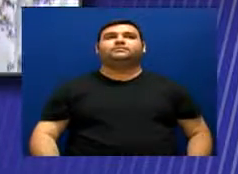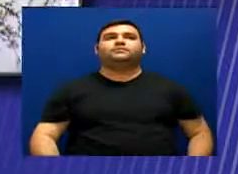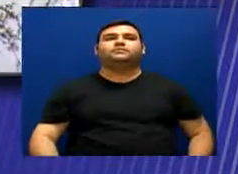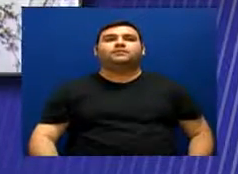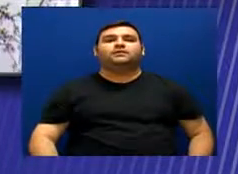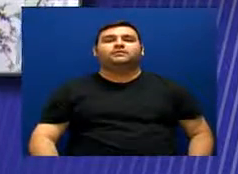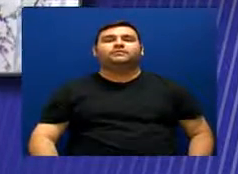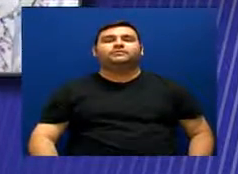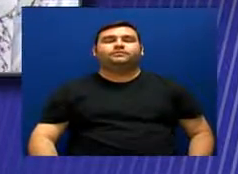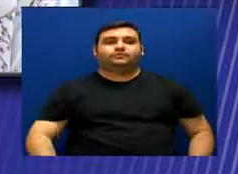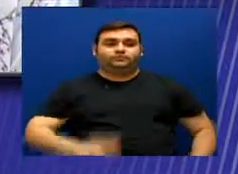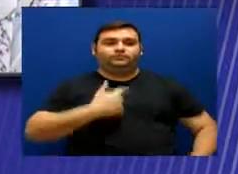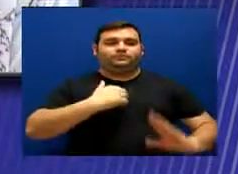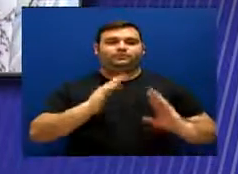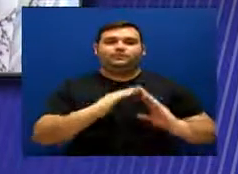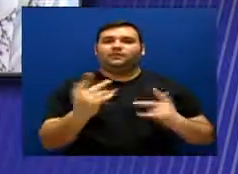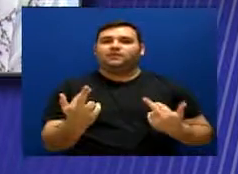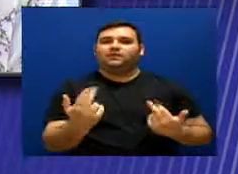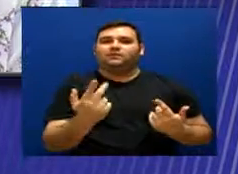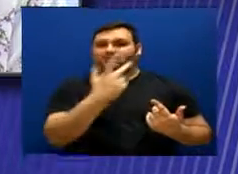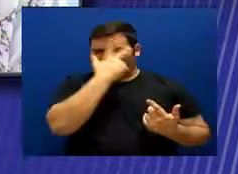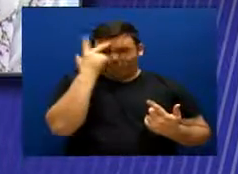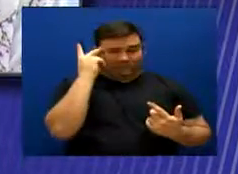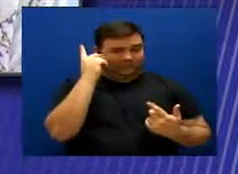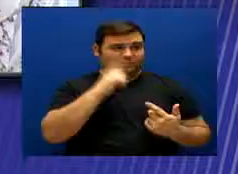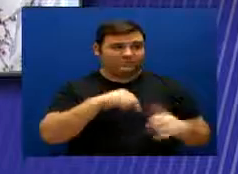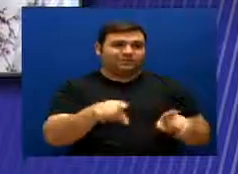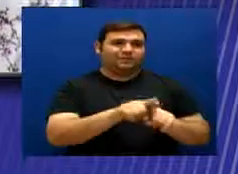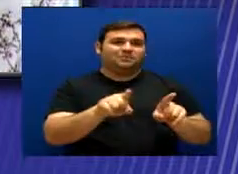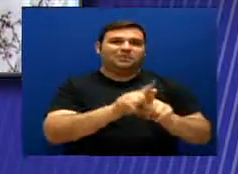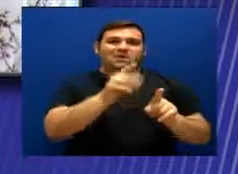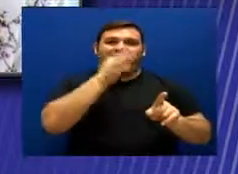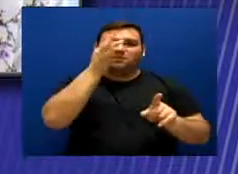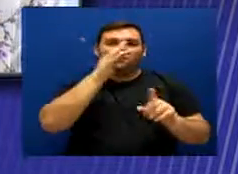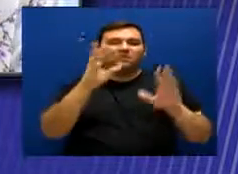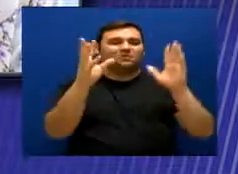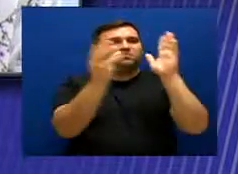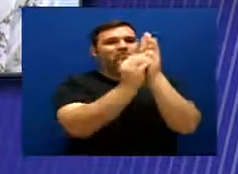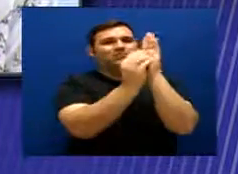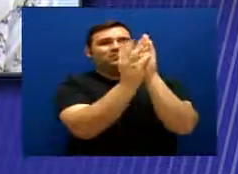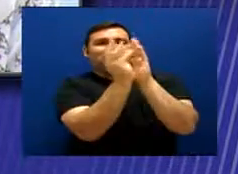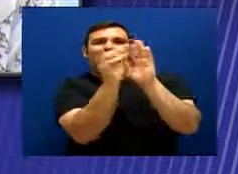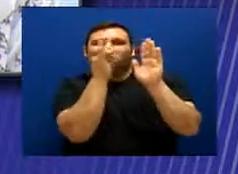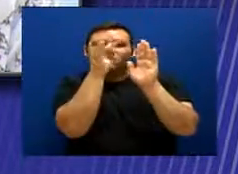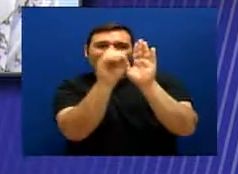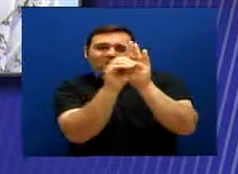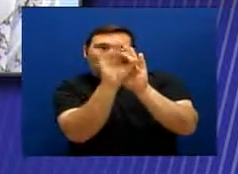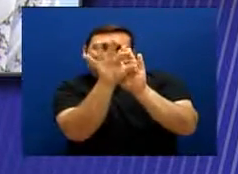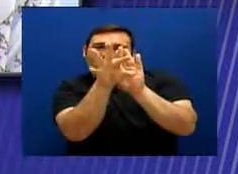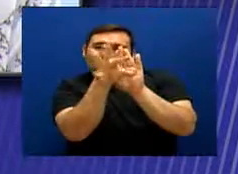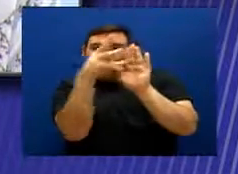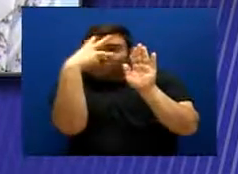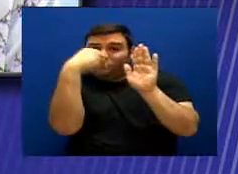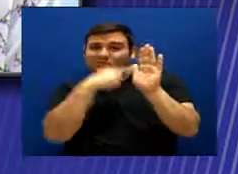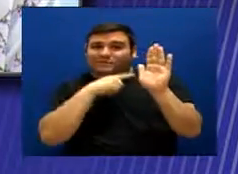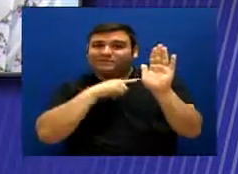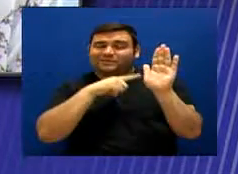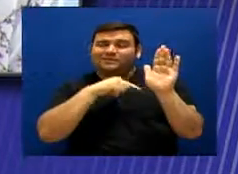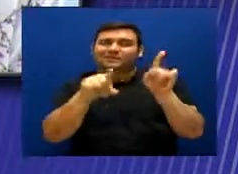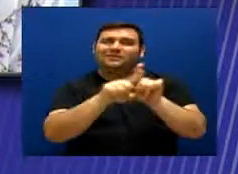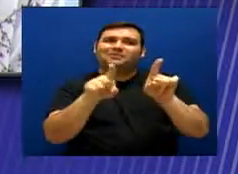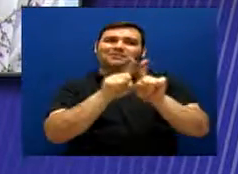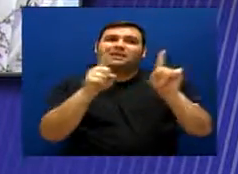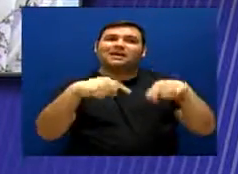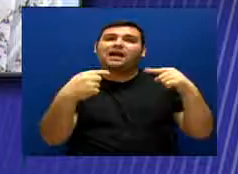Sim. Onde eu moro é a mesma coisa. As pessoas colocam, inclusive, orquídeas para enfeitar as árvores. Tem muita gente que cuida. Isso é questão de